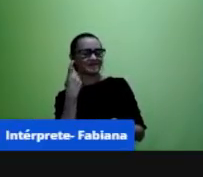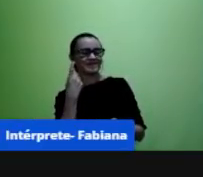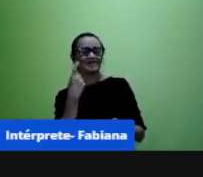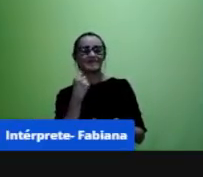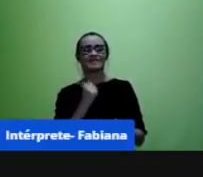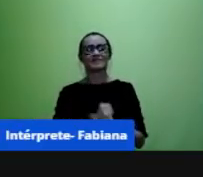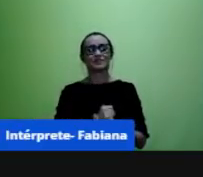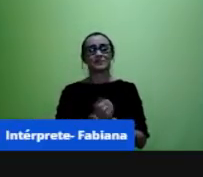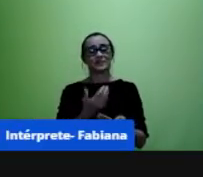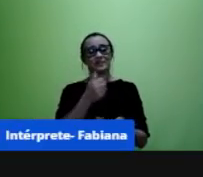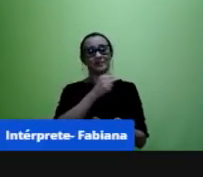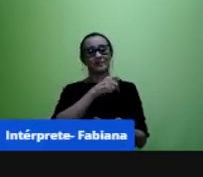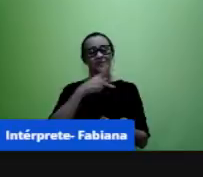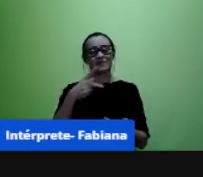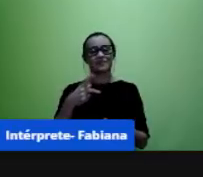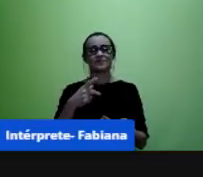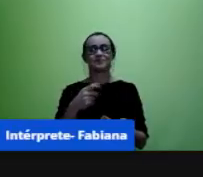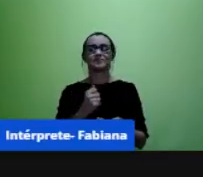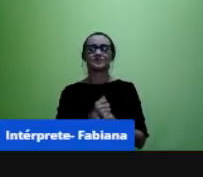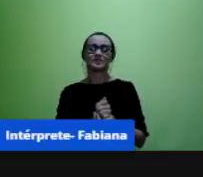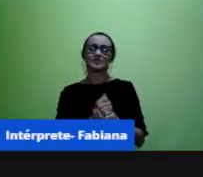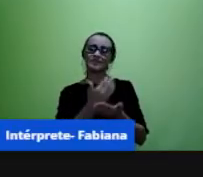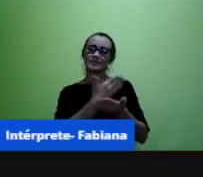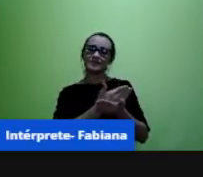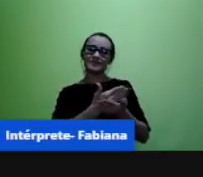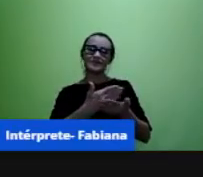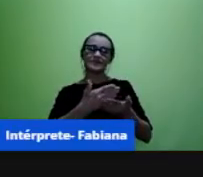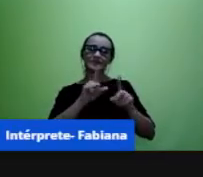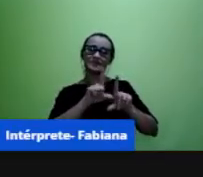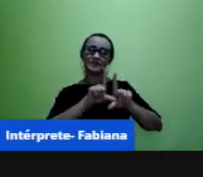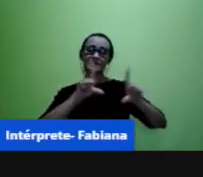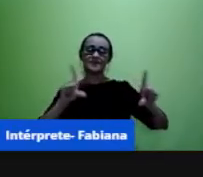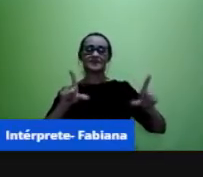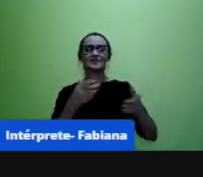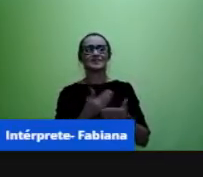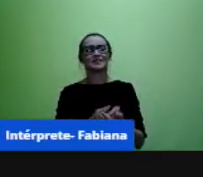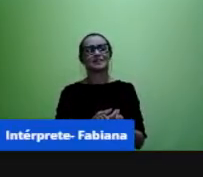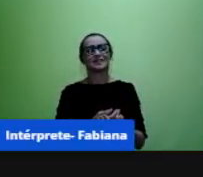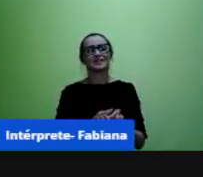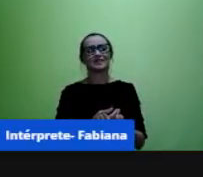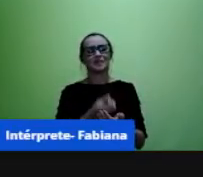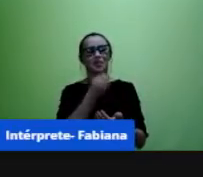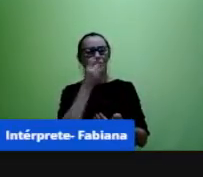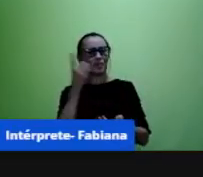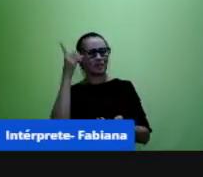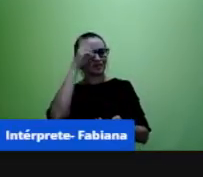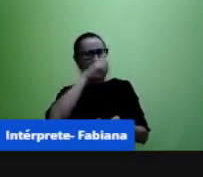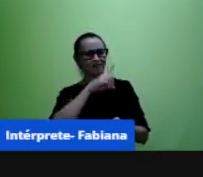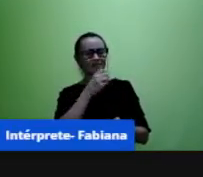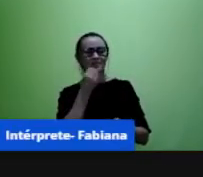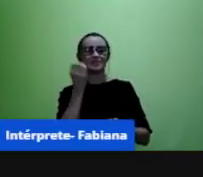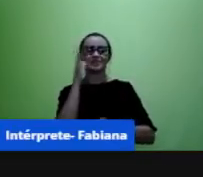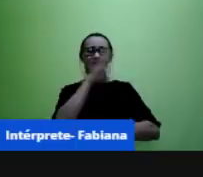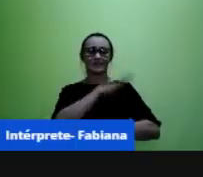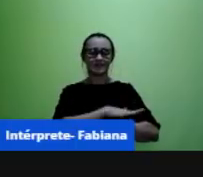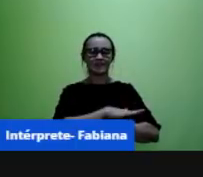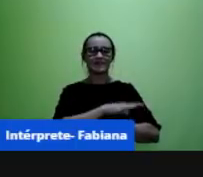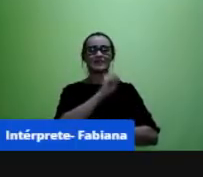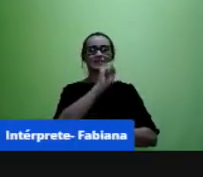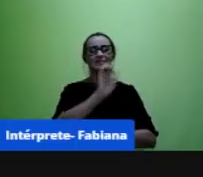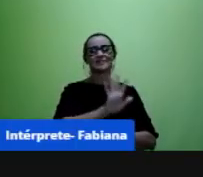já produzi a abertura da minha aula, figurinha de bom dia, boa tarde, figurinha